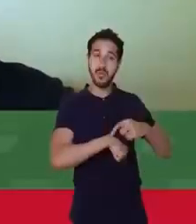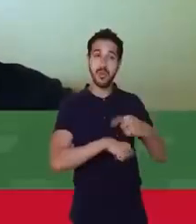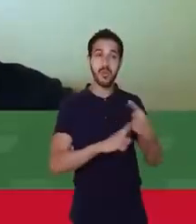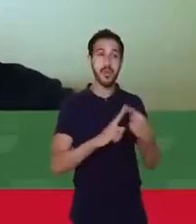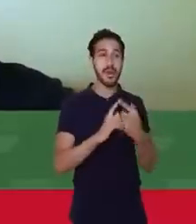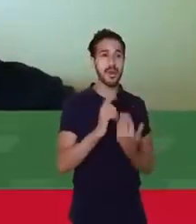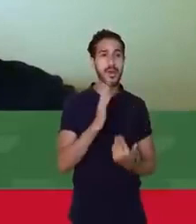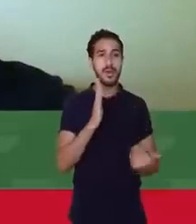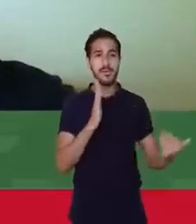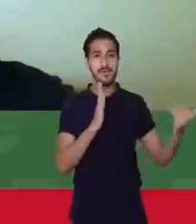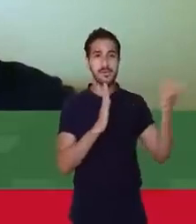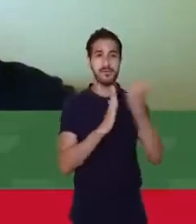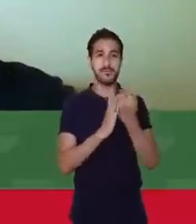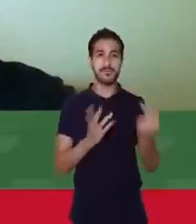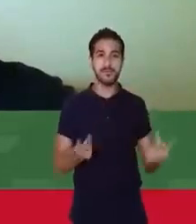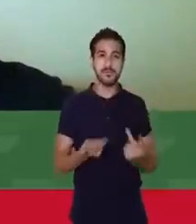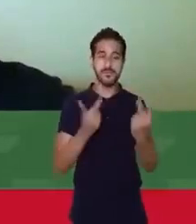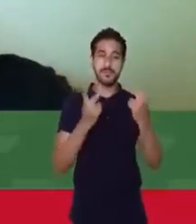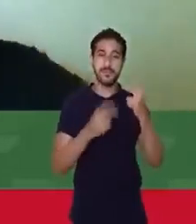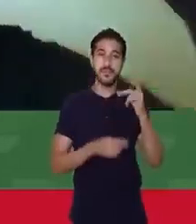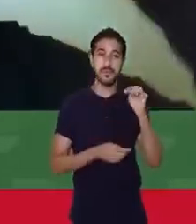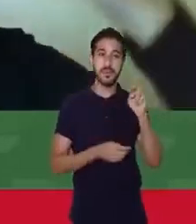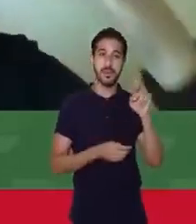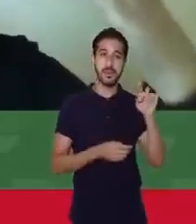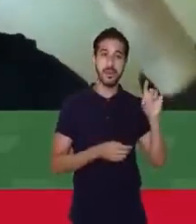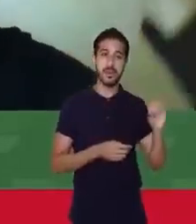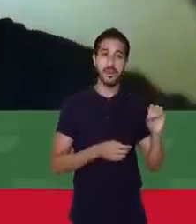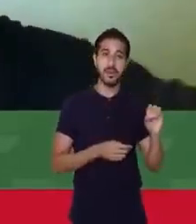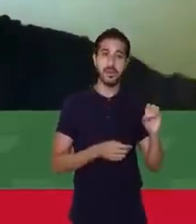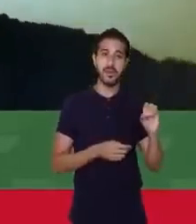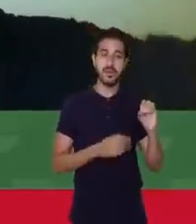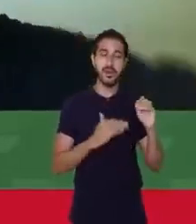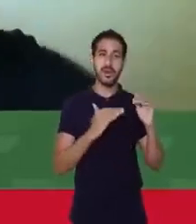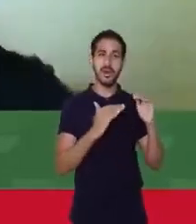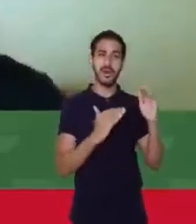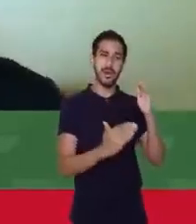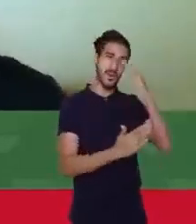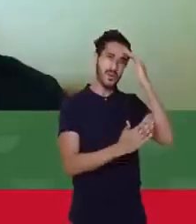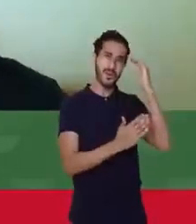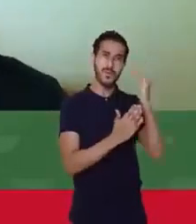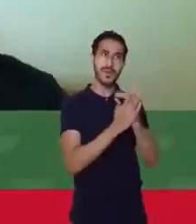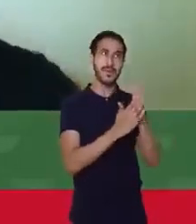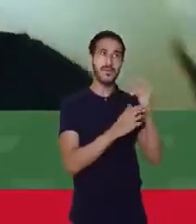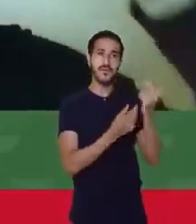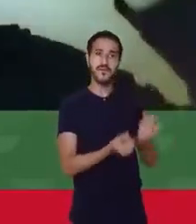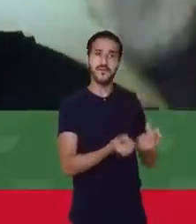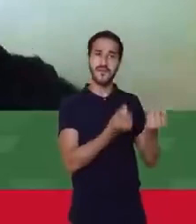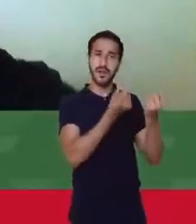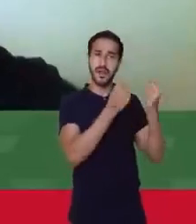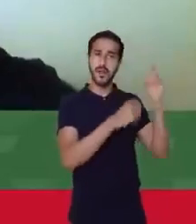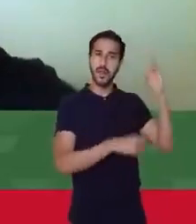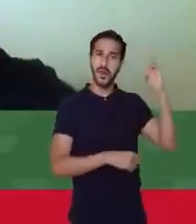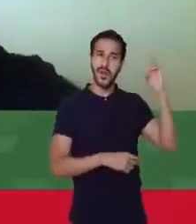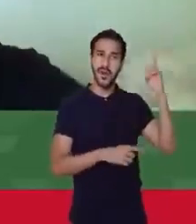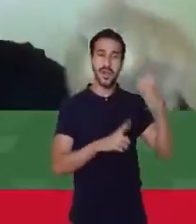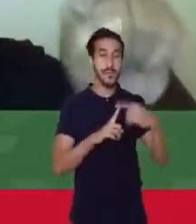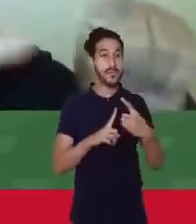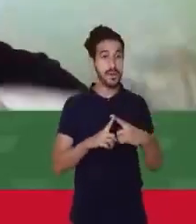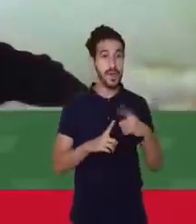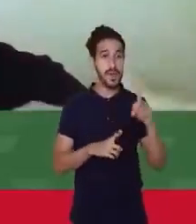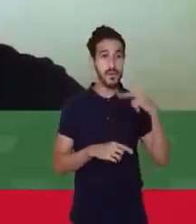porque elevaram o preço do petróleo a esses patamares absurdos. Porque a